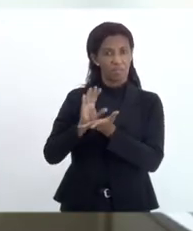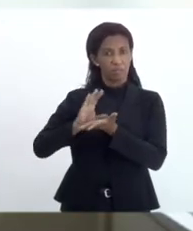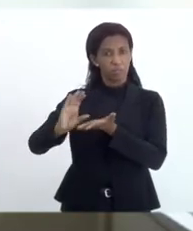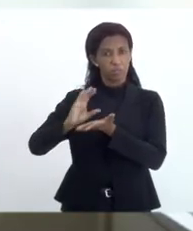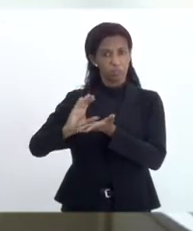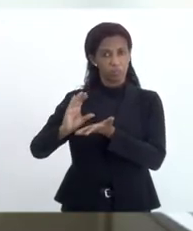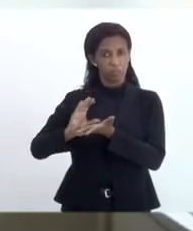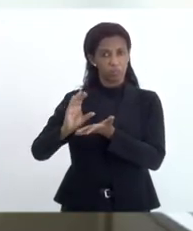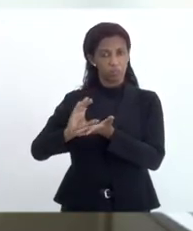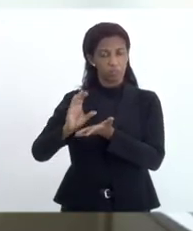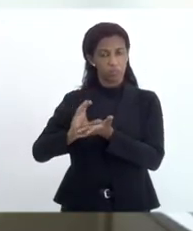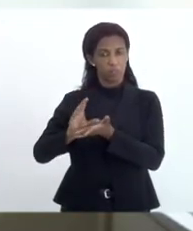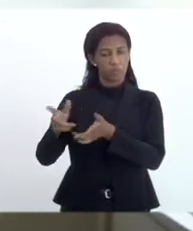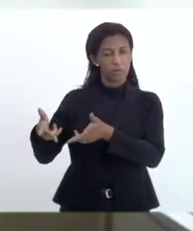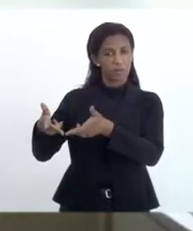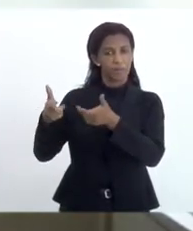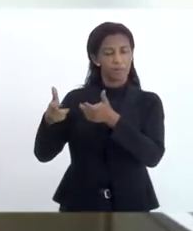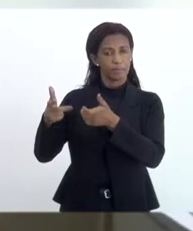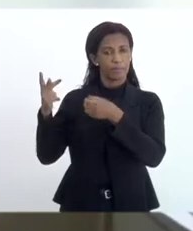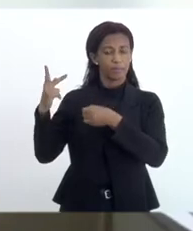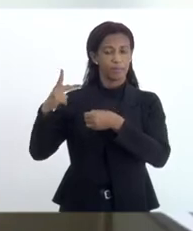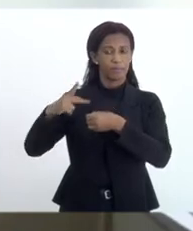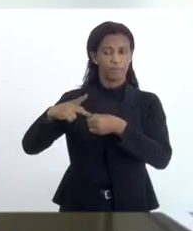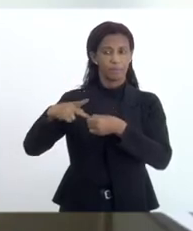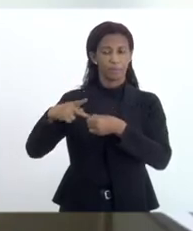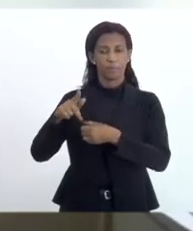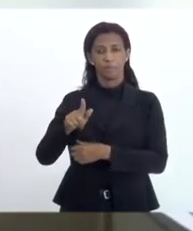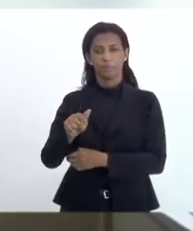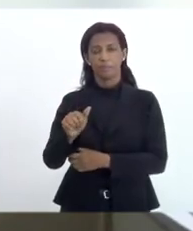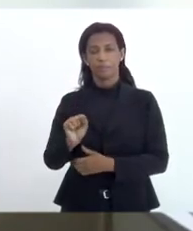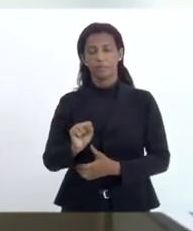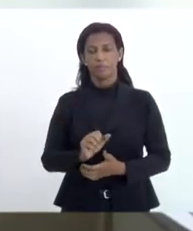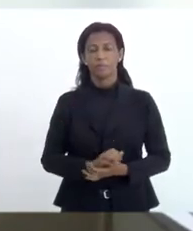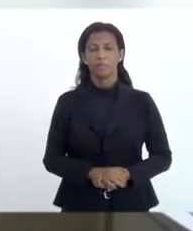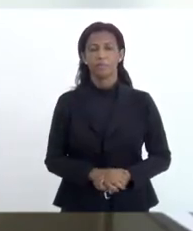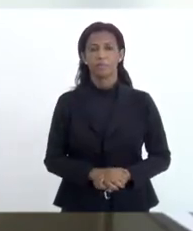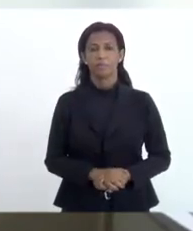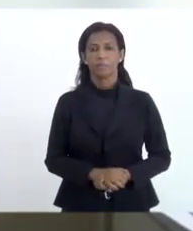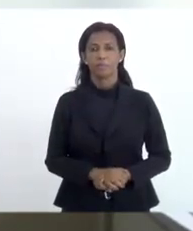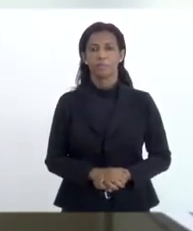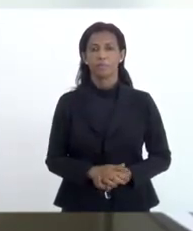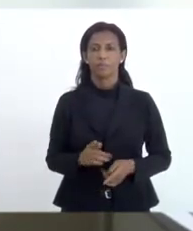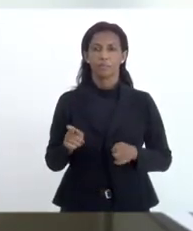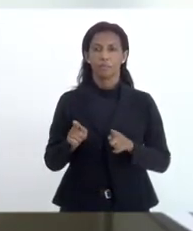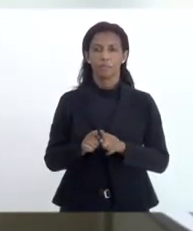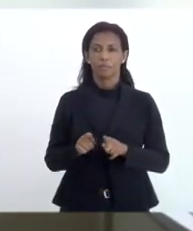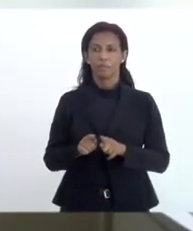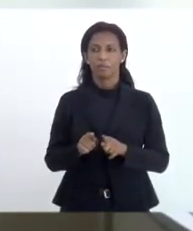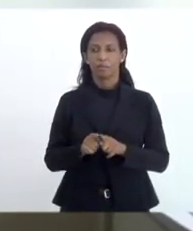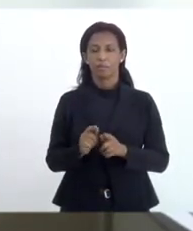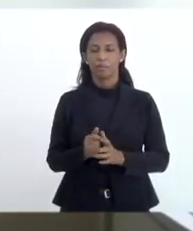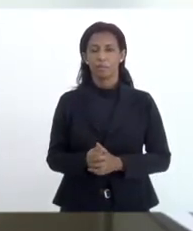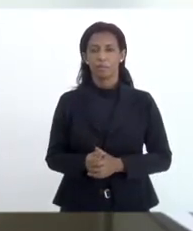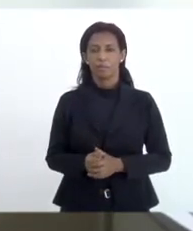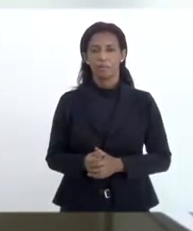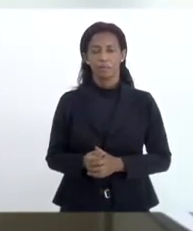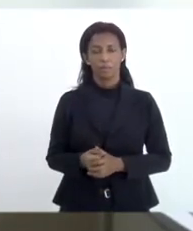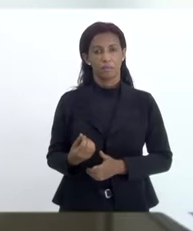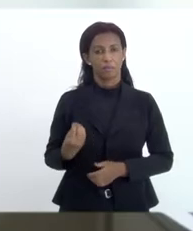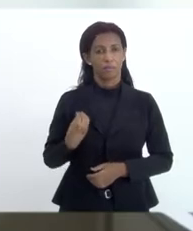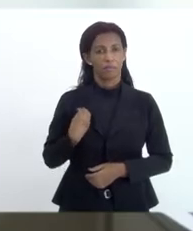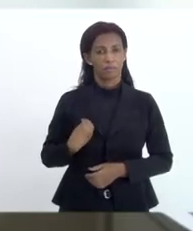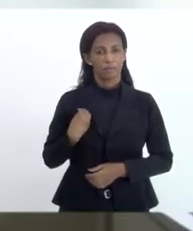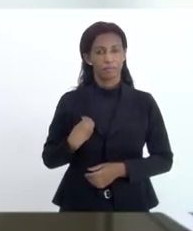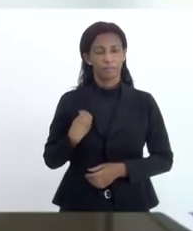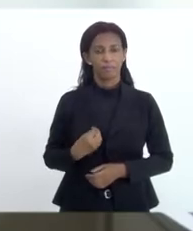compensatórias da exploração do petróleo e gás, e contando com a presença